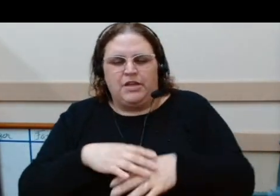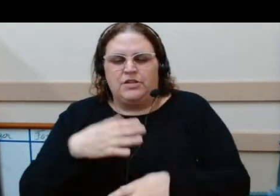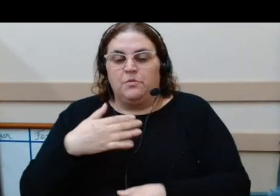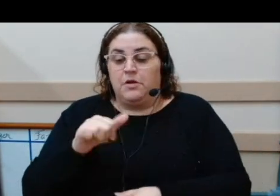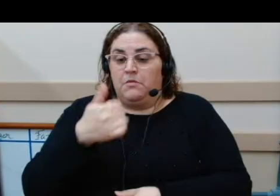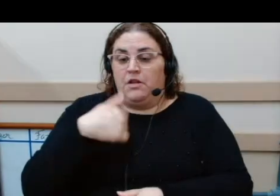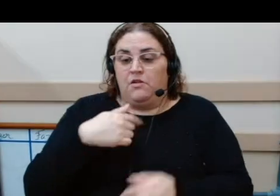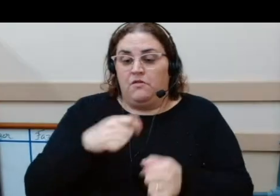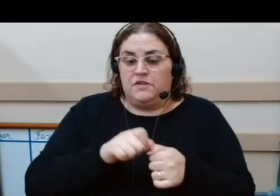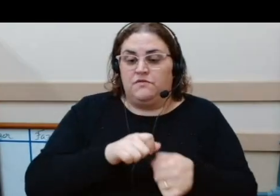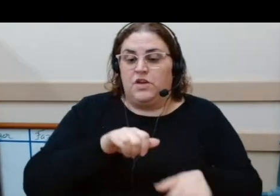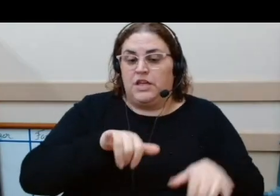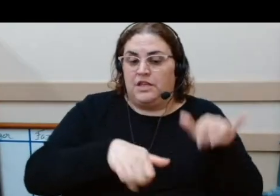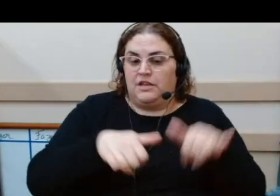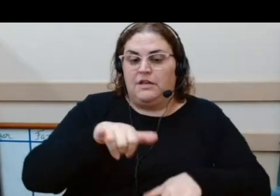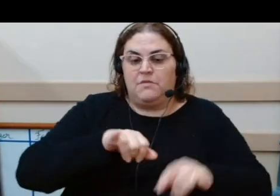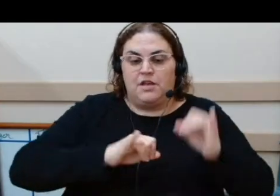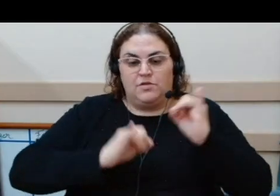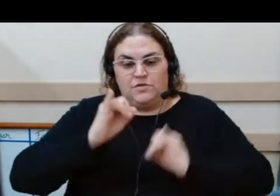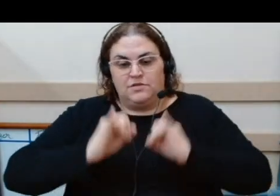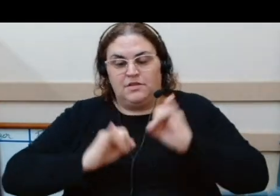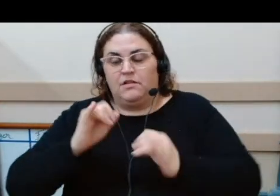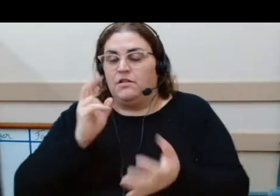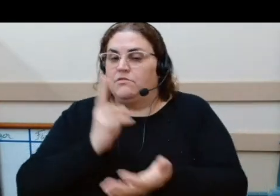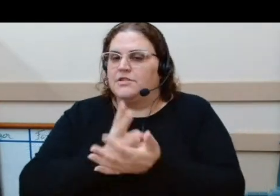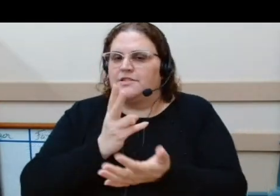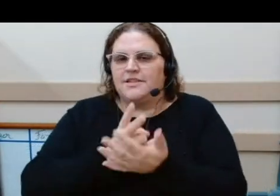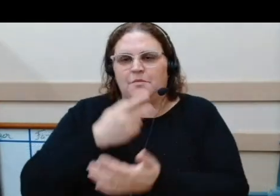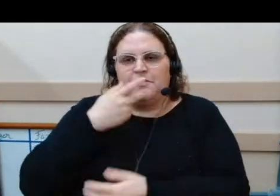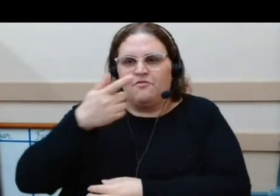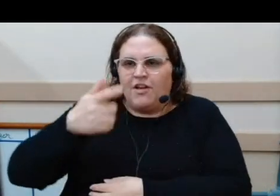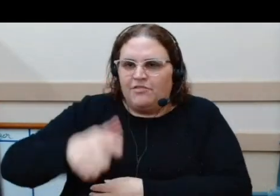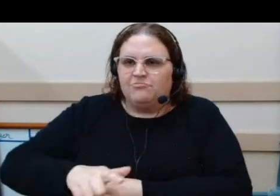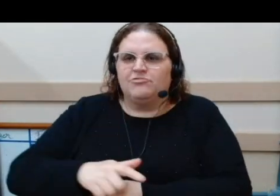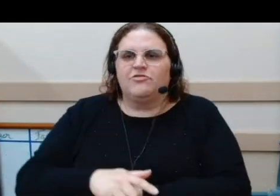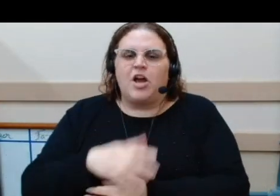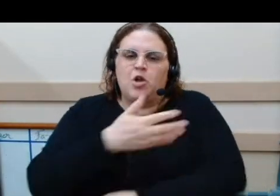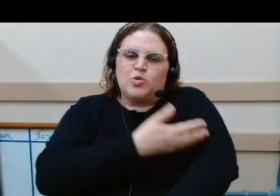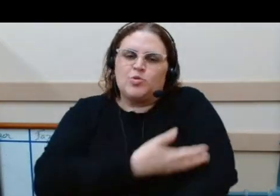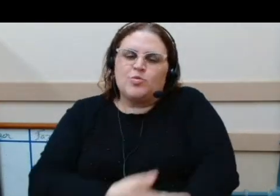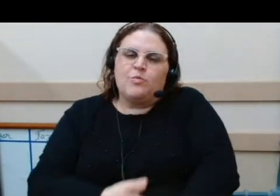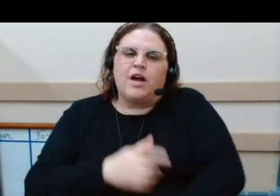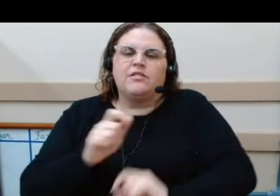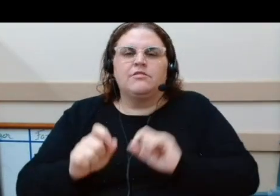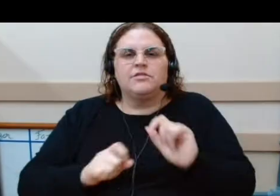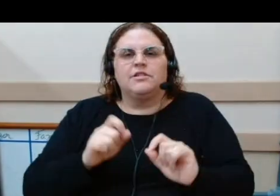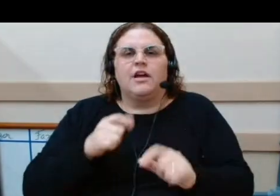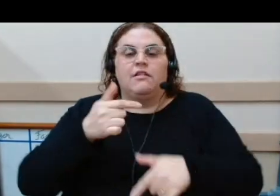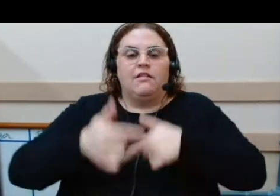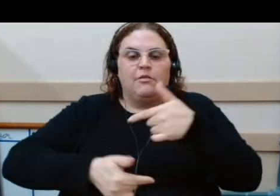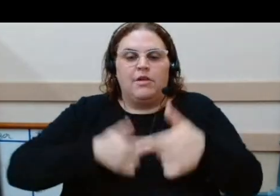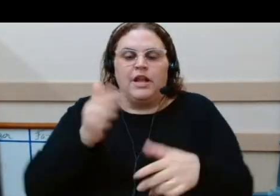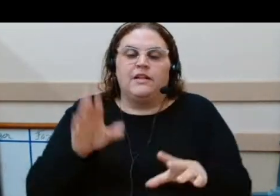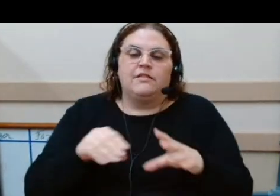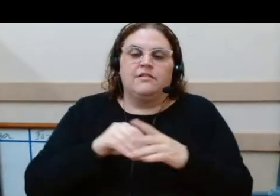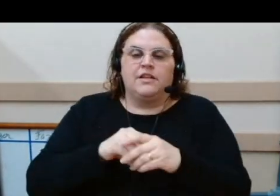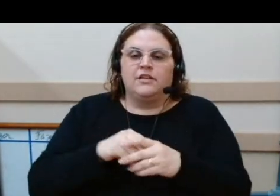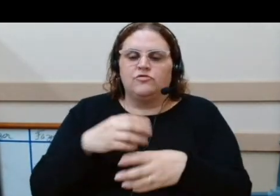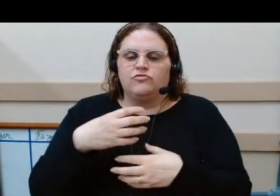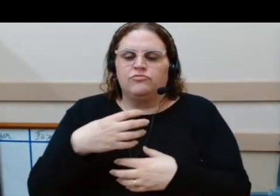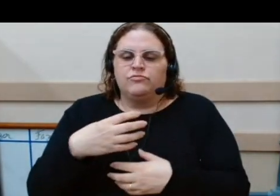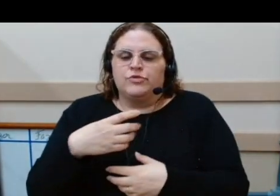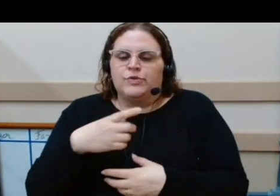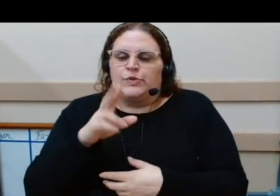e e eu sempre repito isso acostumado a a trabalhar dentro de fórmulas